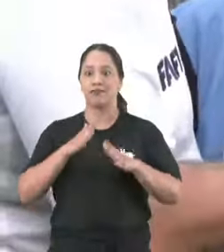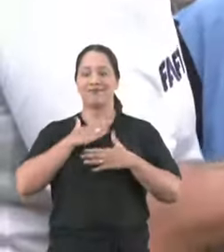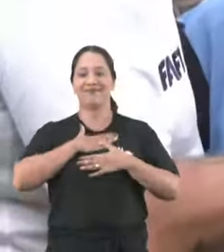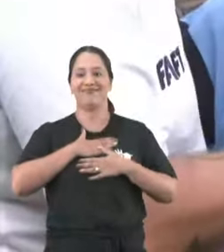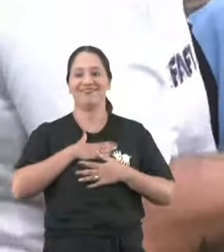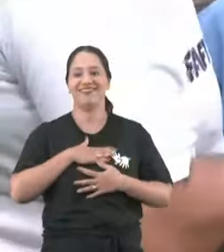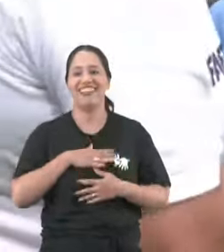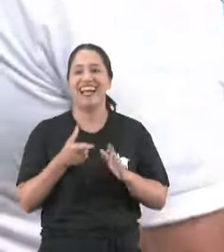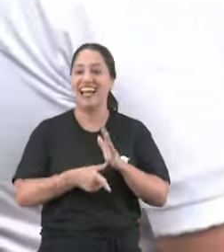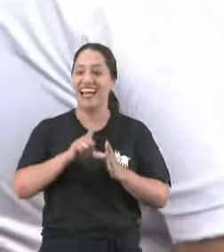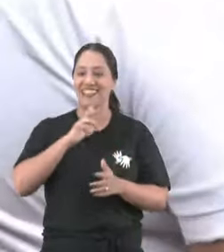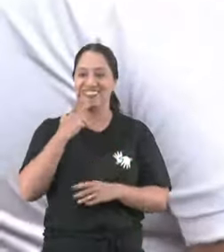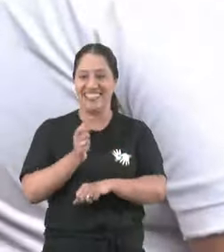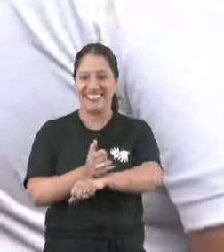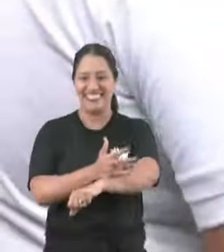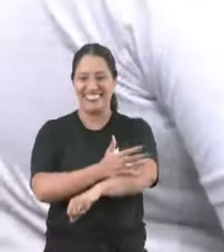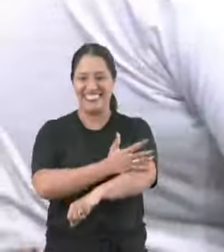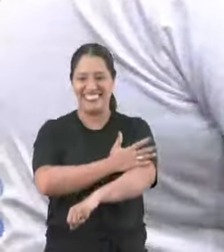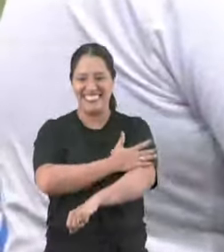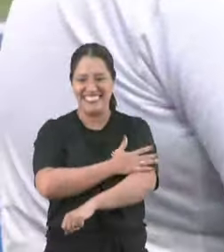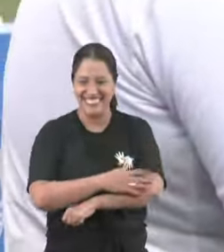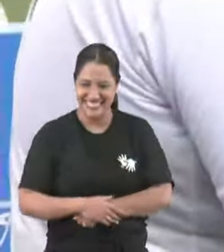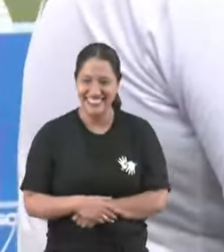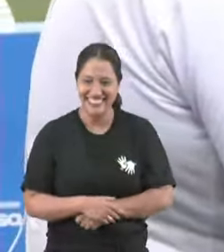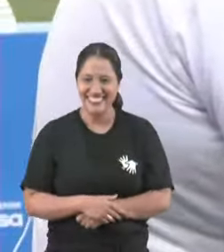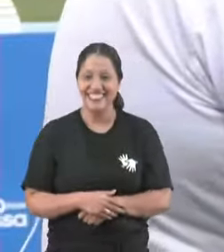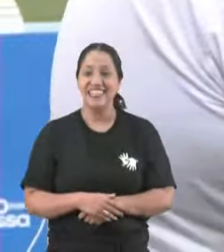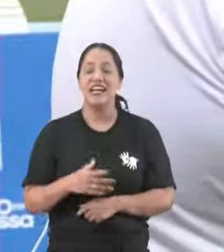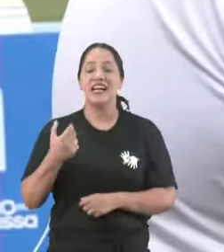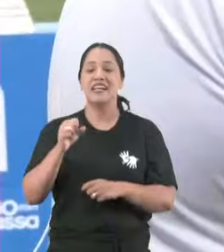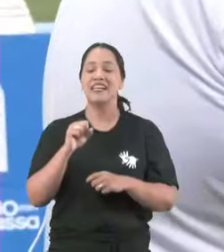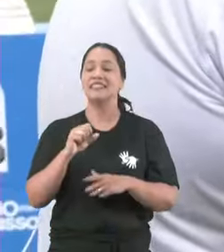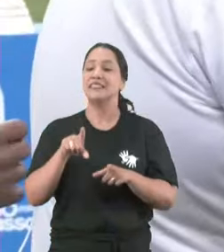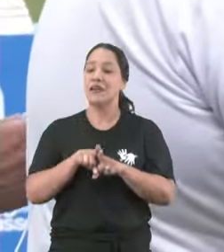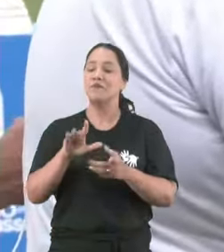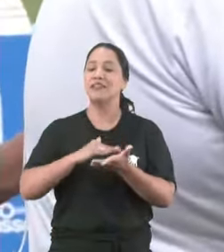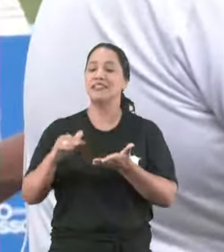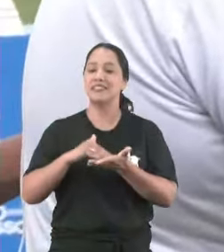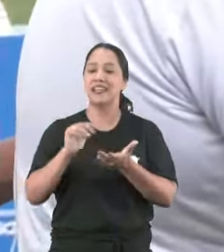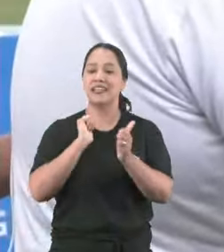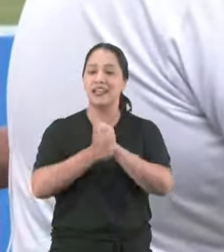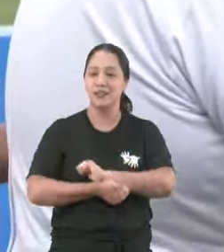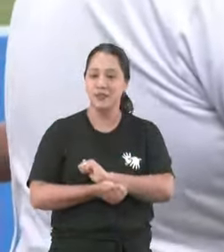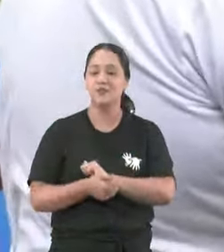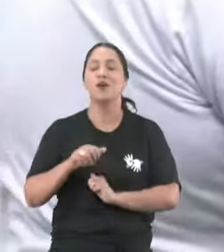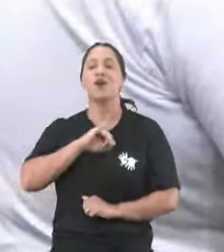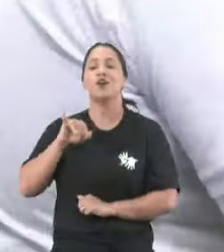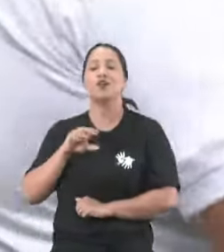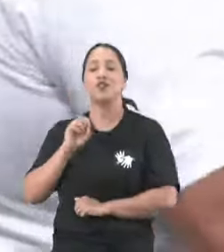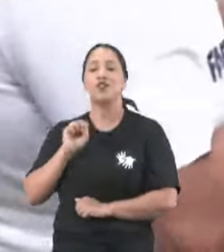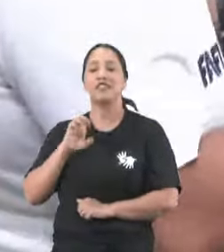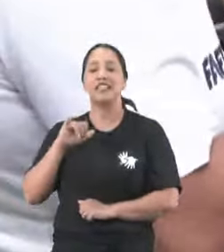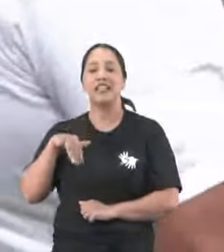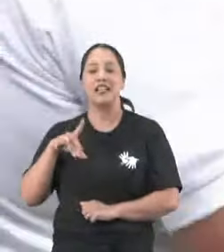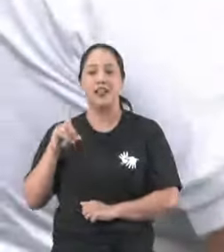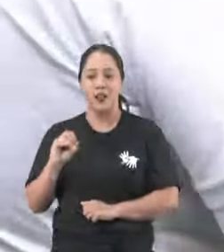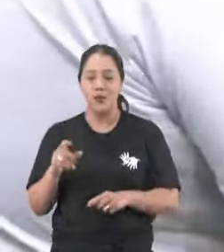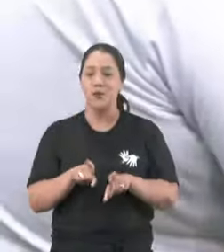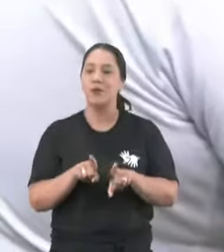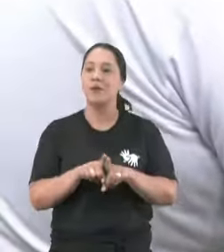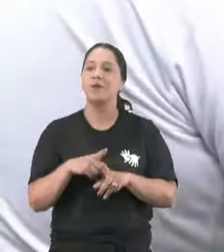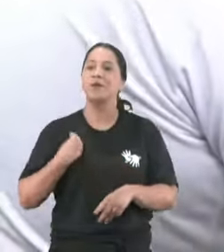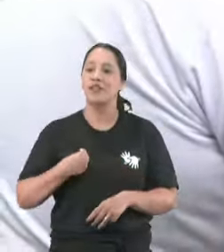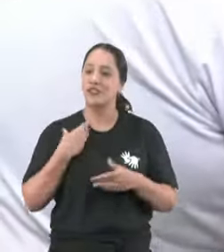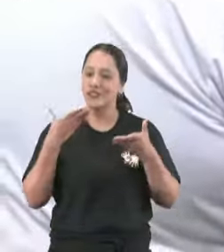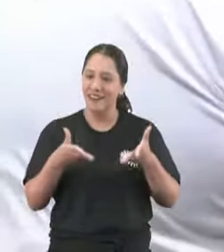Antes do Paulo falar, tá emocionado, né, Paulão? O secretário de esporte aqui, Josenildo Souza, também está aqui prestigiando.